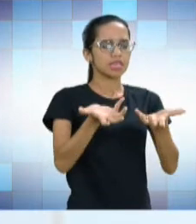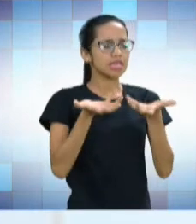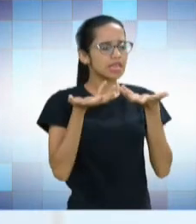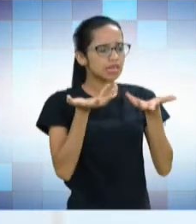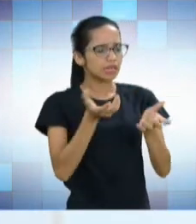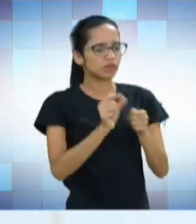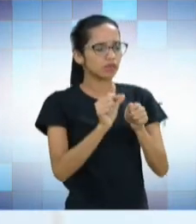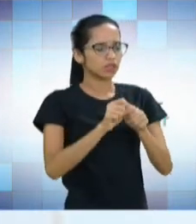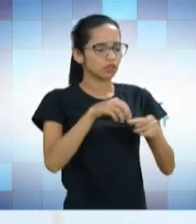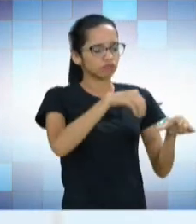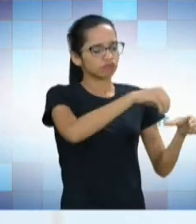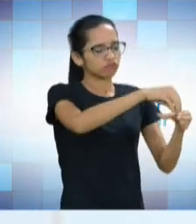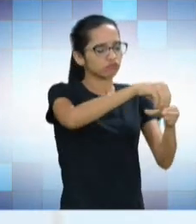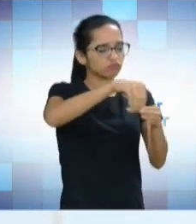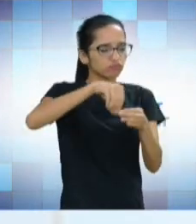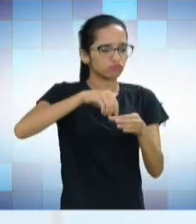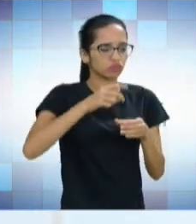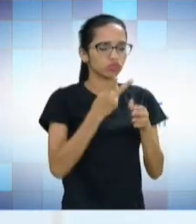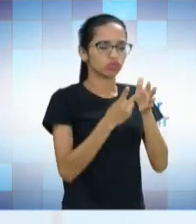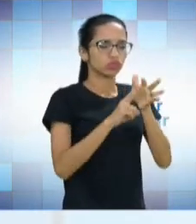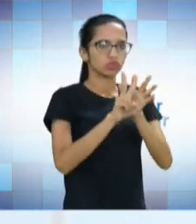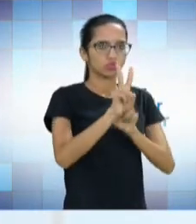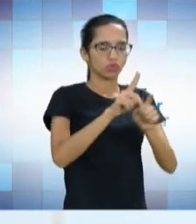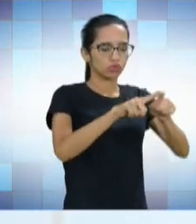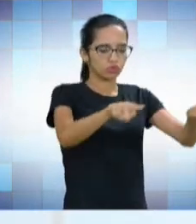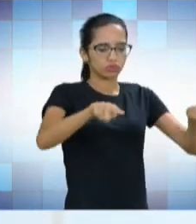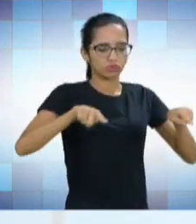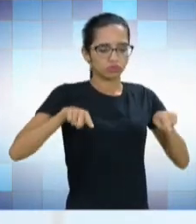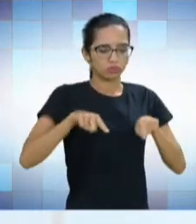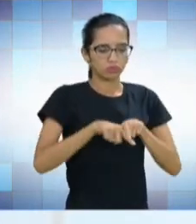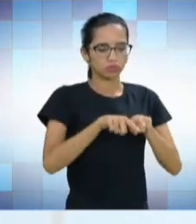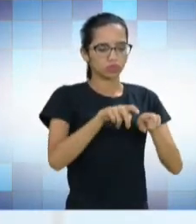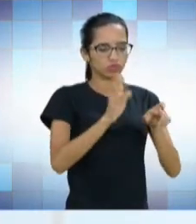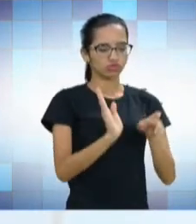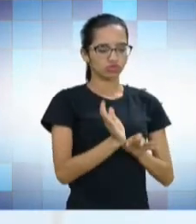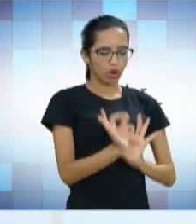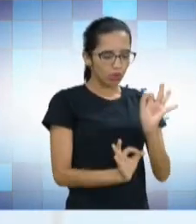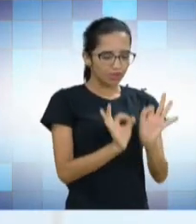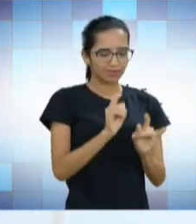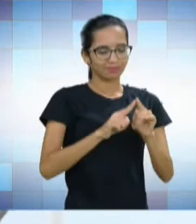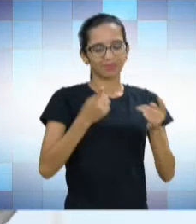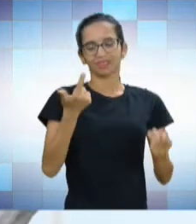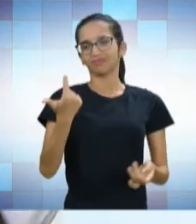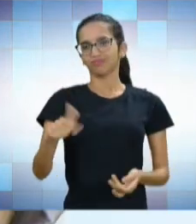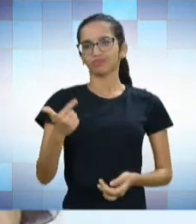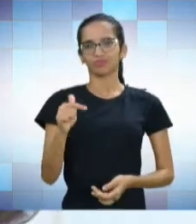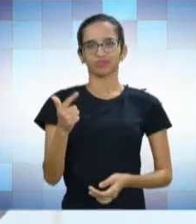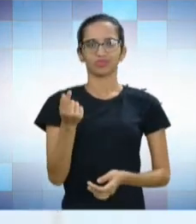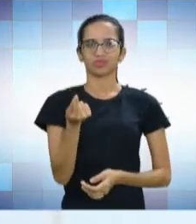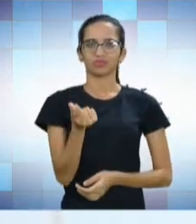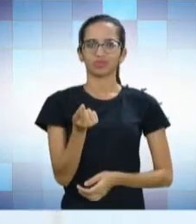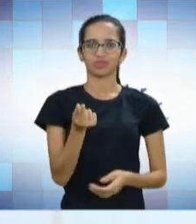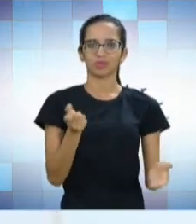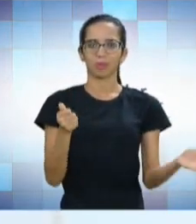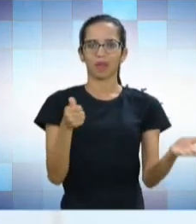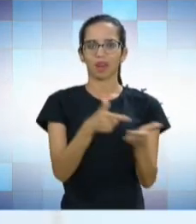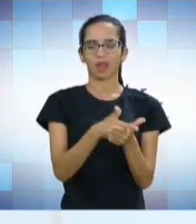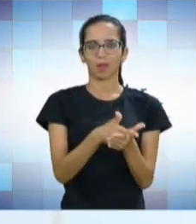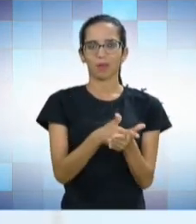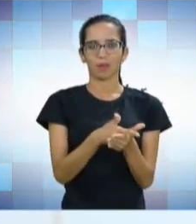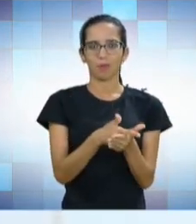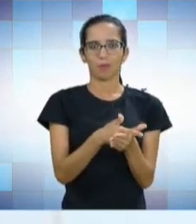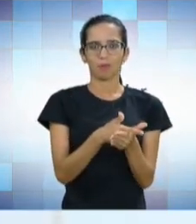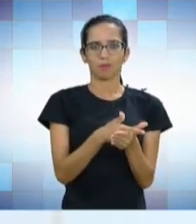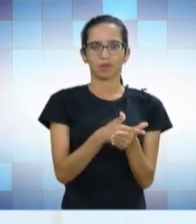desejando fazer um plantio em dois campos agrícolas que eles tinham lá pronto preparado mas não tinha dinheiro pra lá